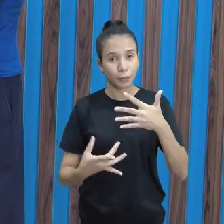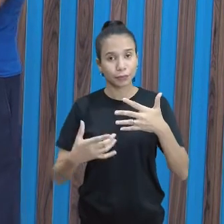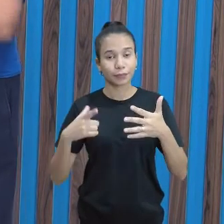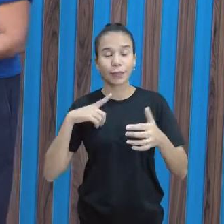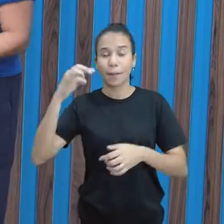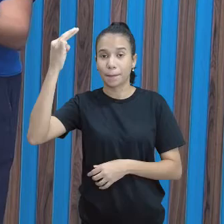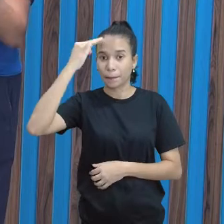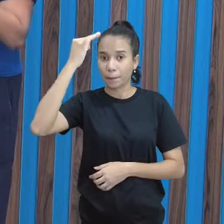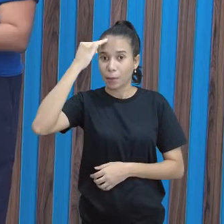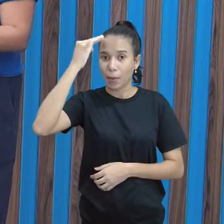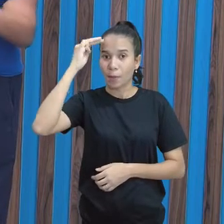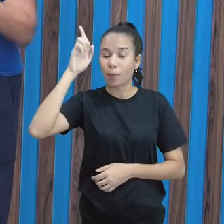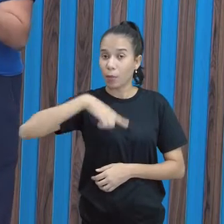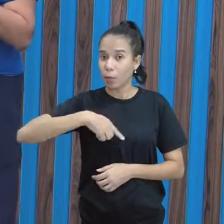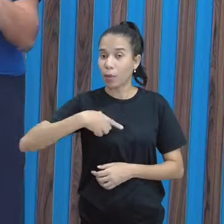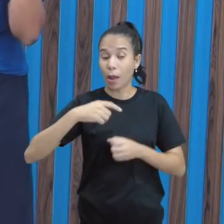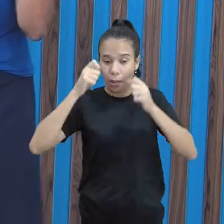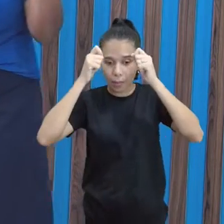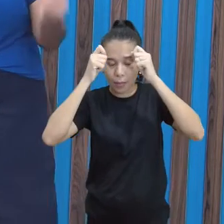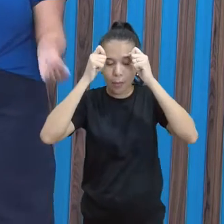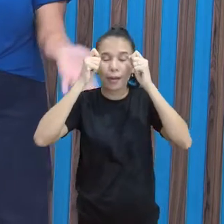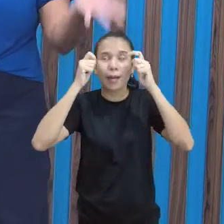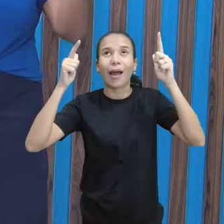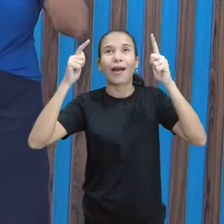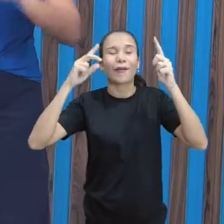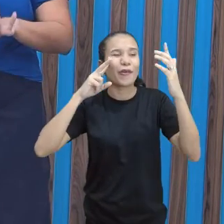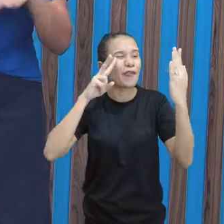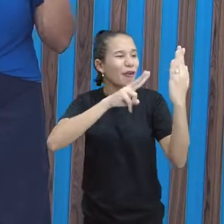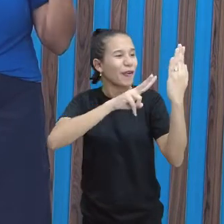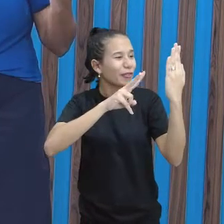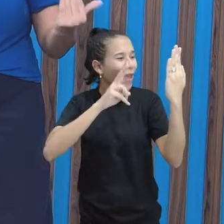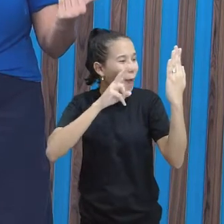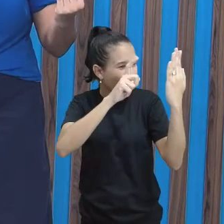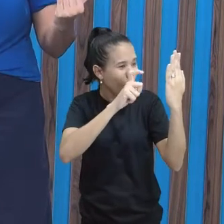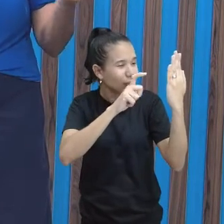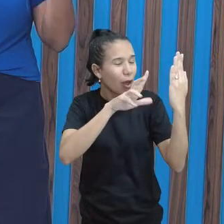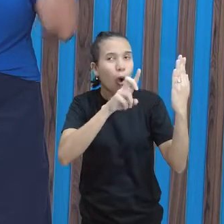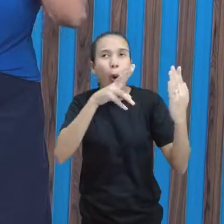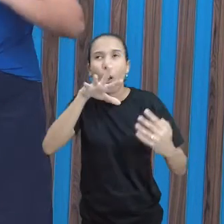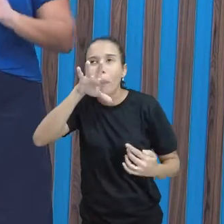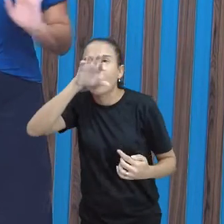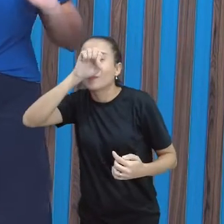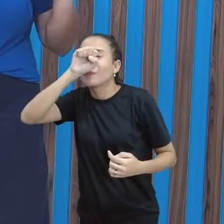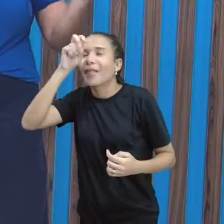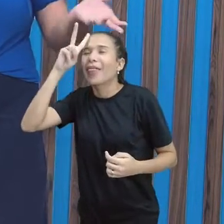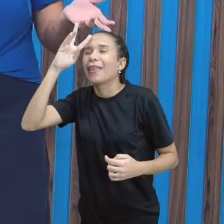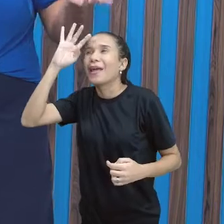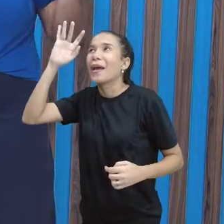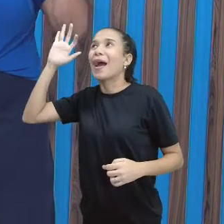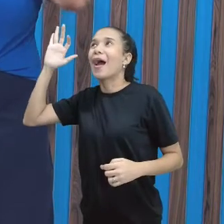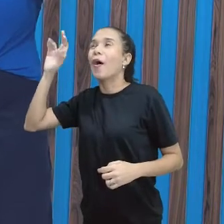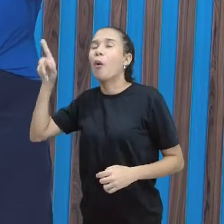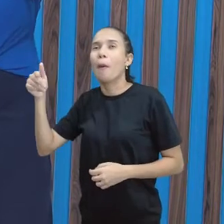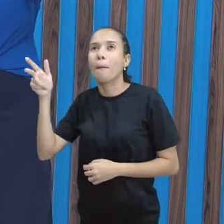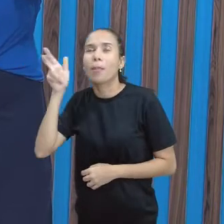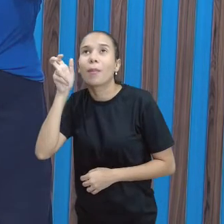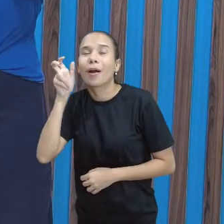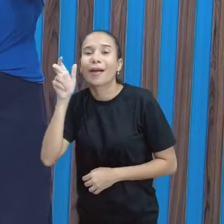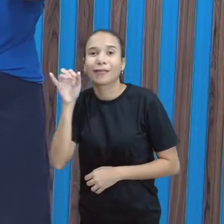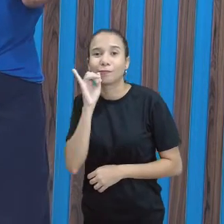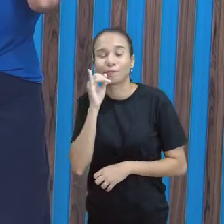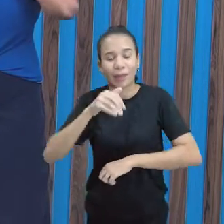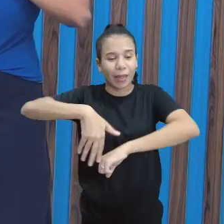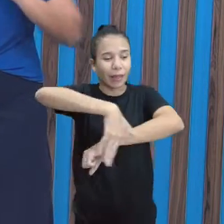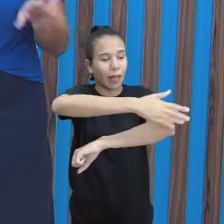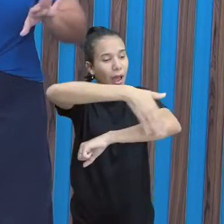a memória é despertada por uma imagem, um cheiro, um som. Vai dizer que vocês nunca estiveram assim na rua, não